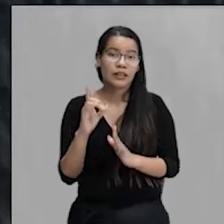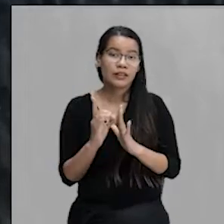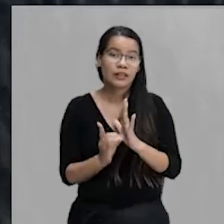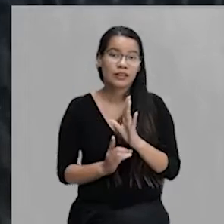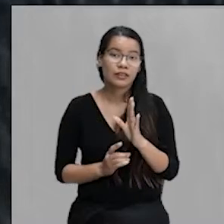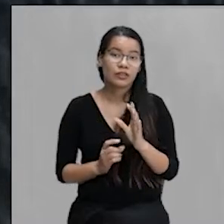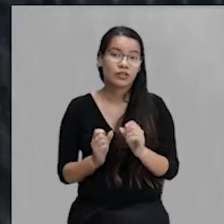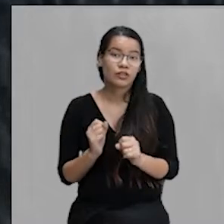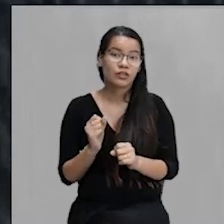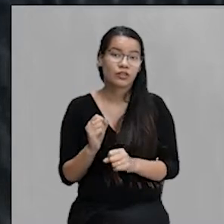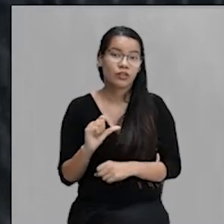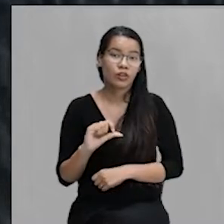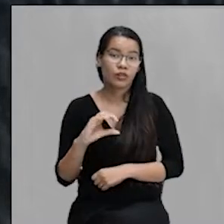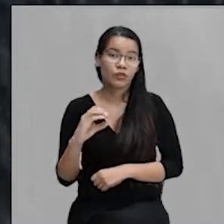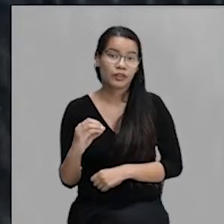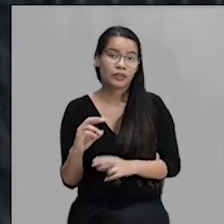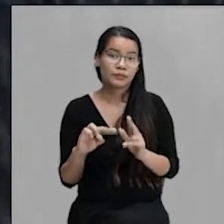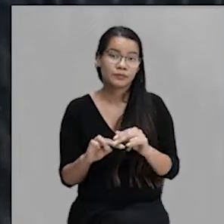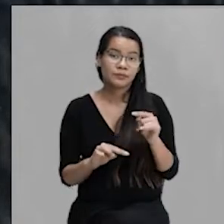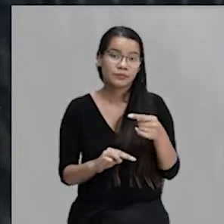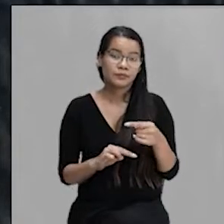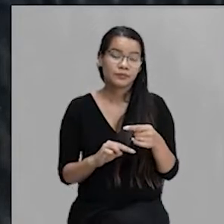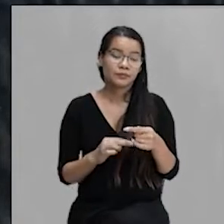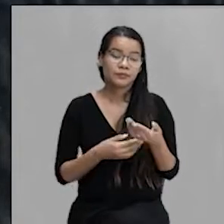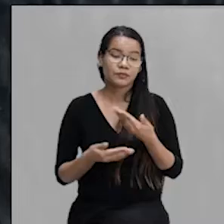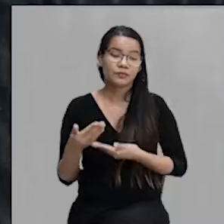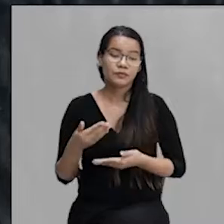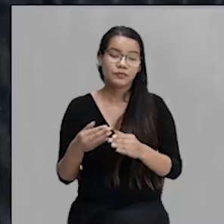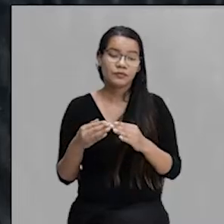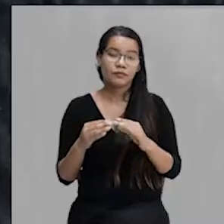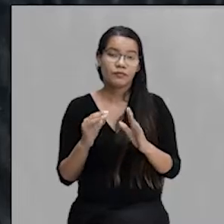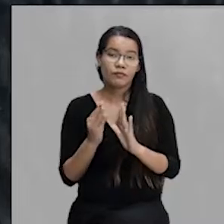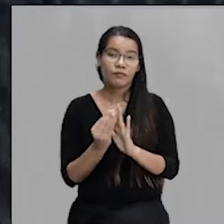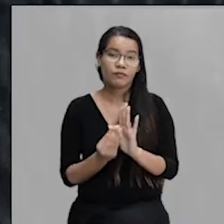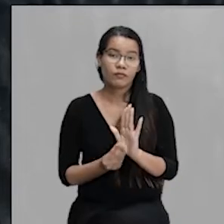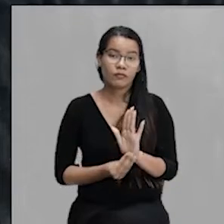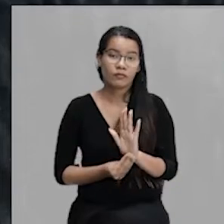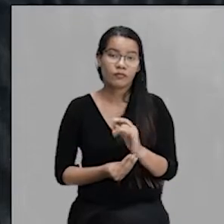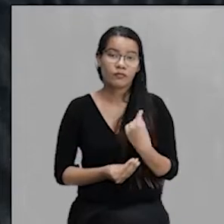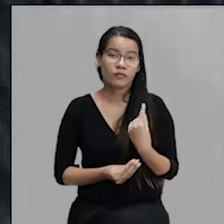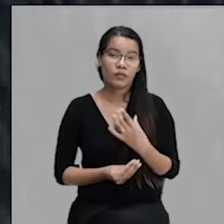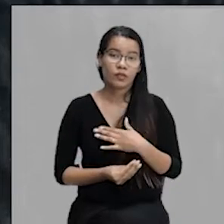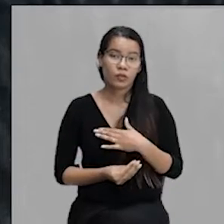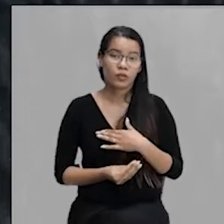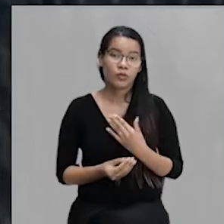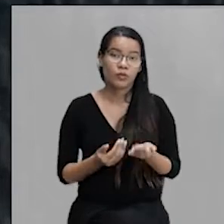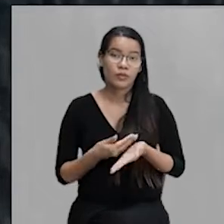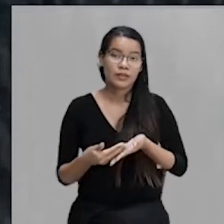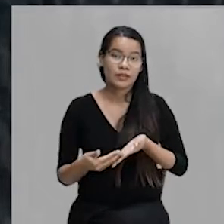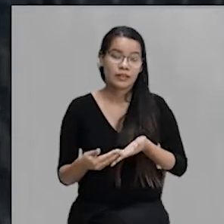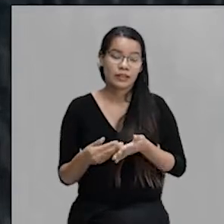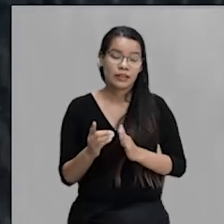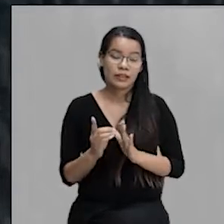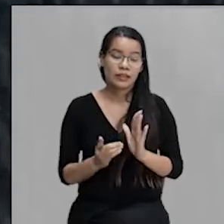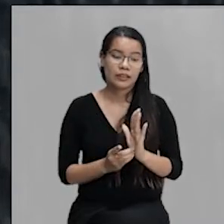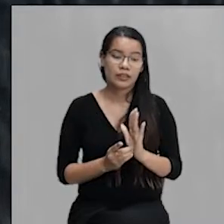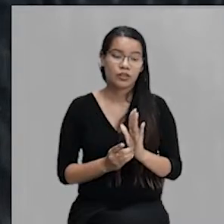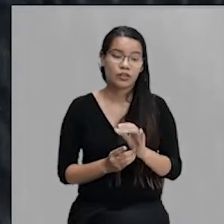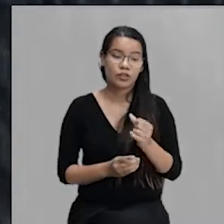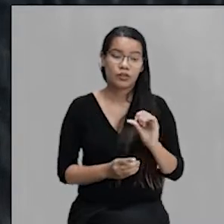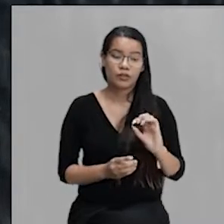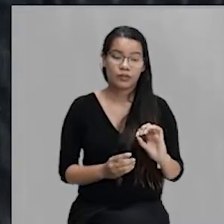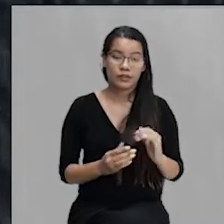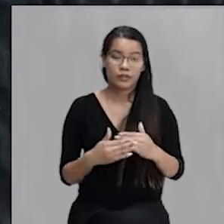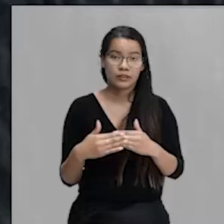de 90. Por isso, na distribuição dos tópicos, eu vou começar daí, da década de 90 em diante. Primeiro